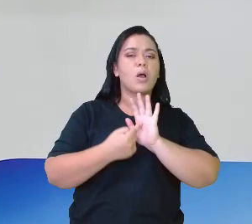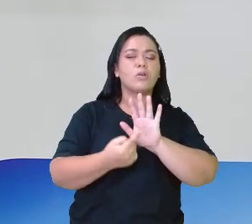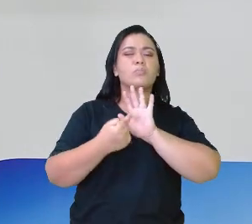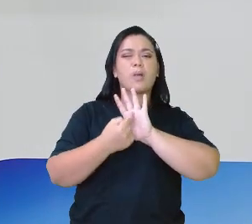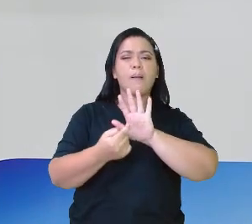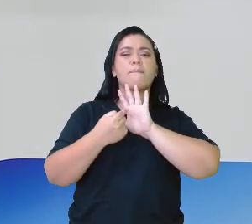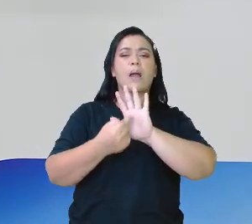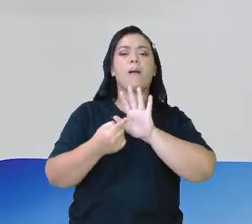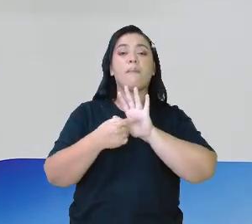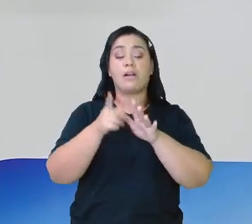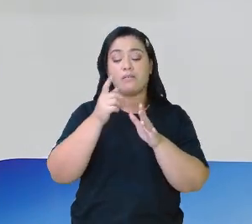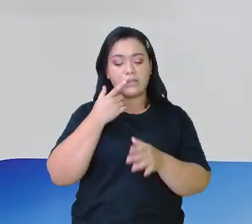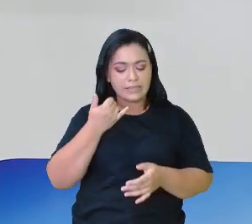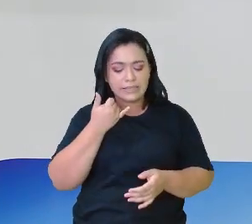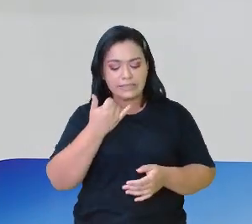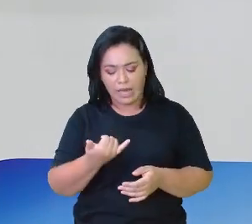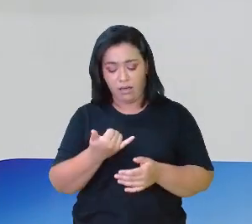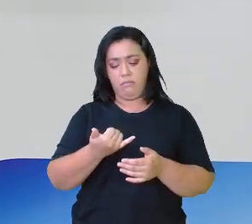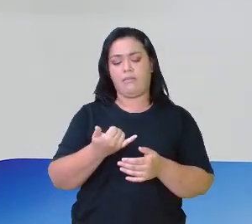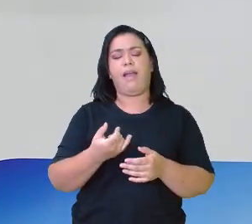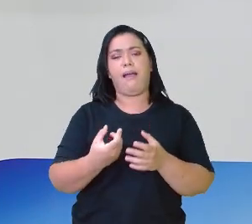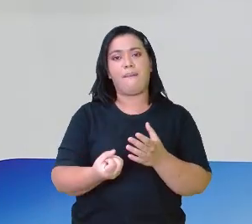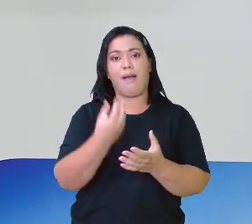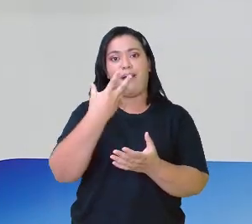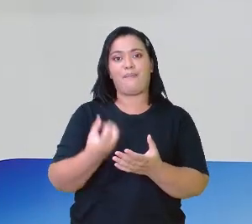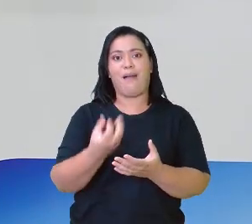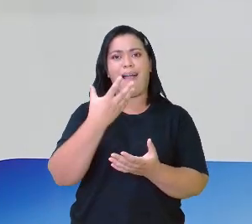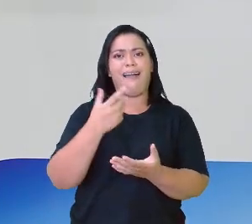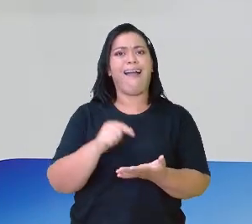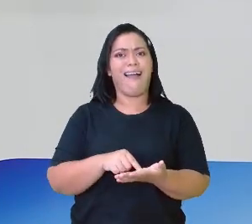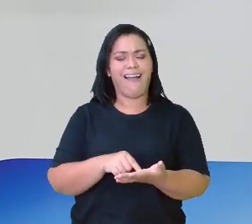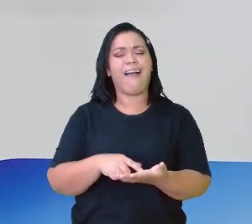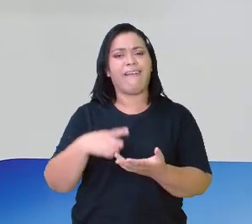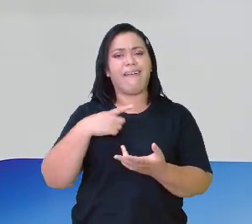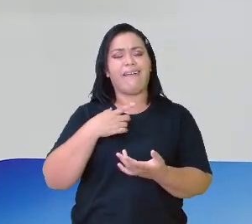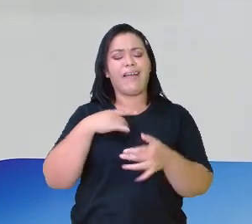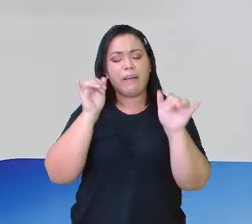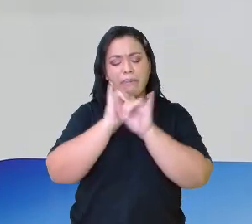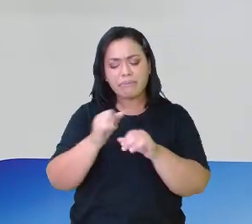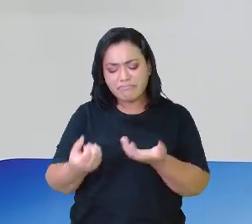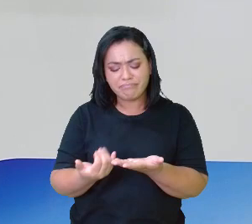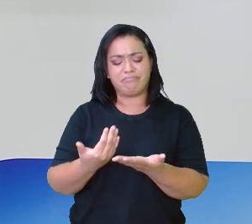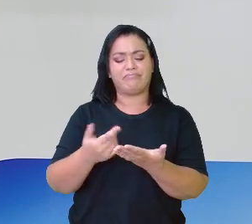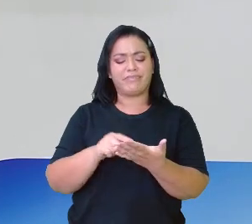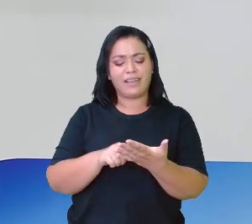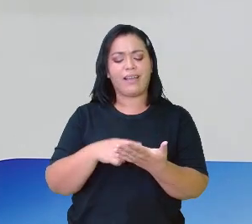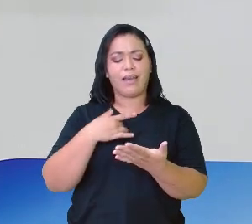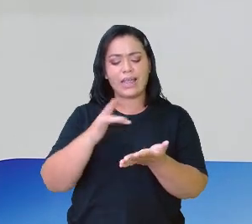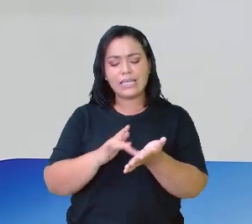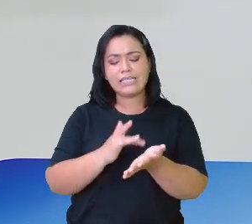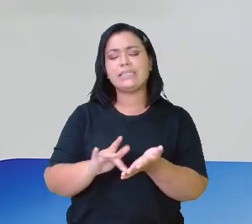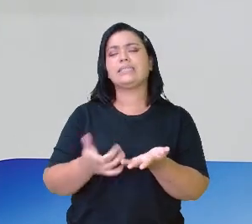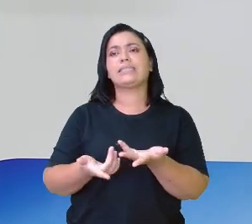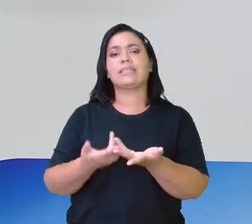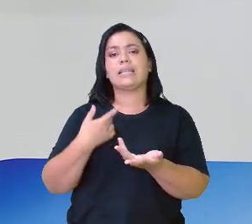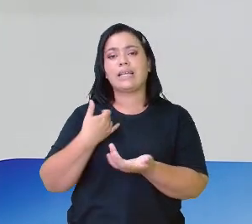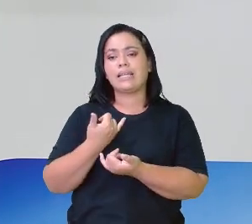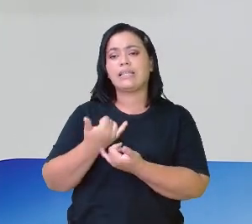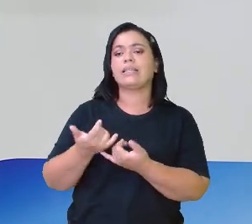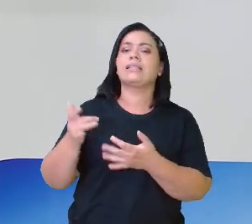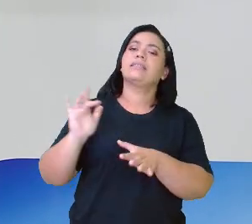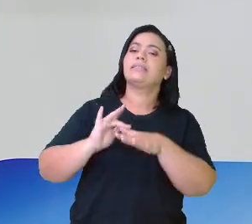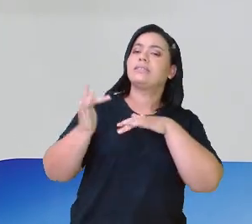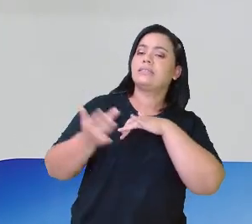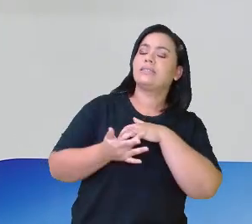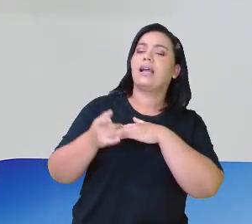tempo inteiro. Quando você entrar aí nas redes sociais, quando você pegar o seu celular, o seu tablet e acessar ali os sites